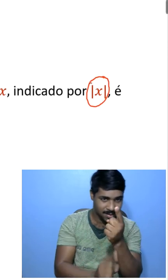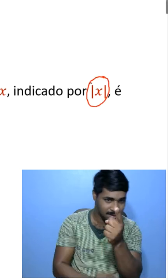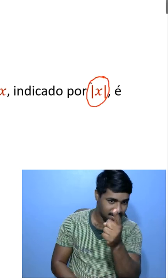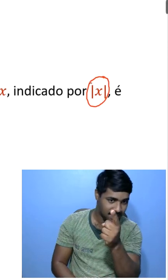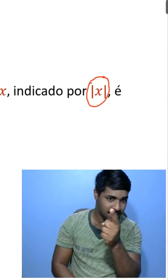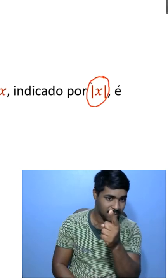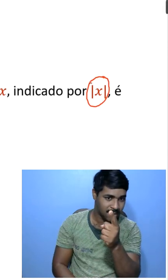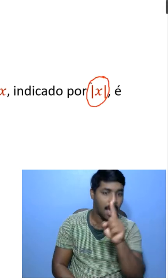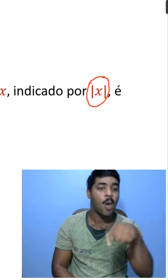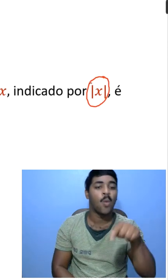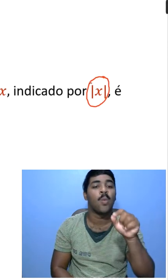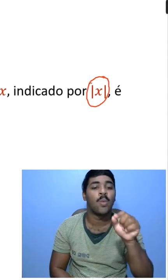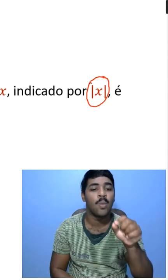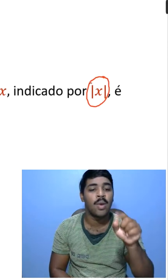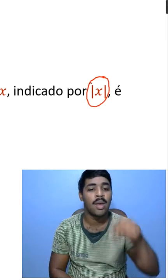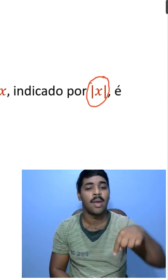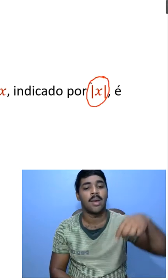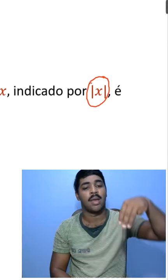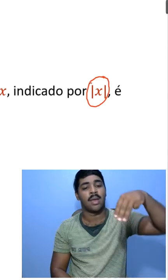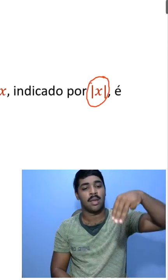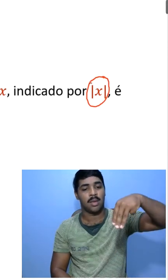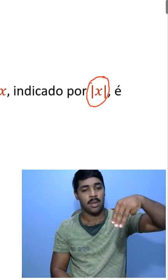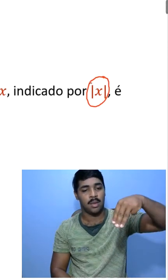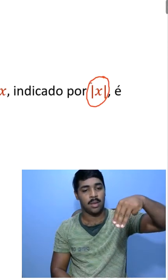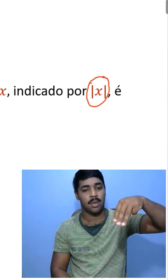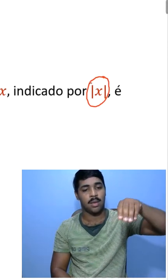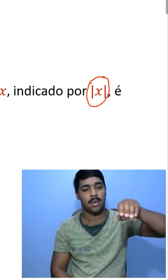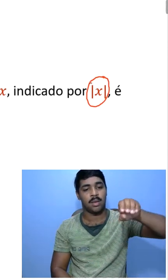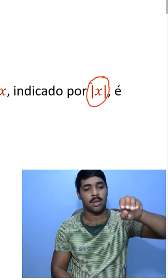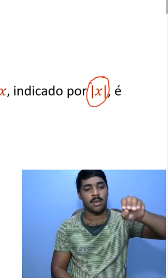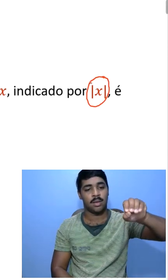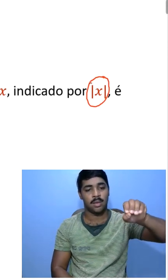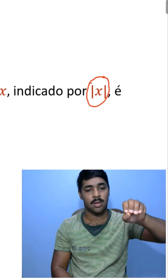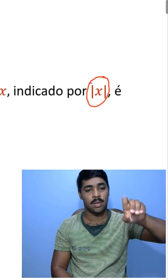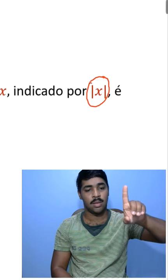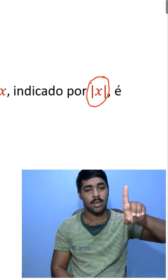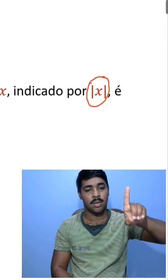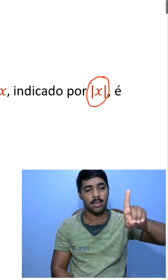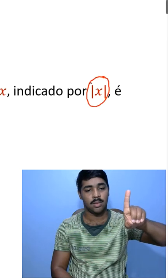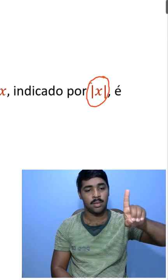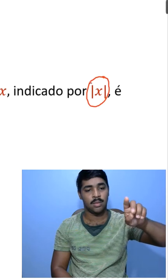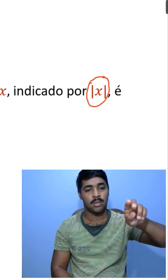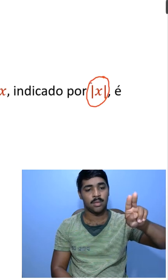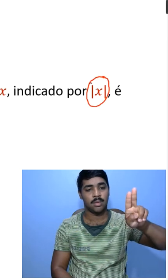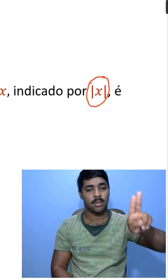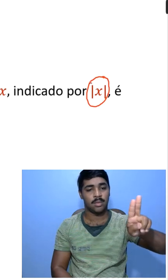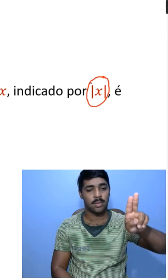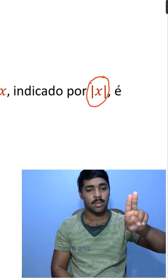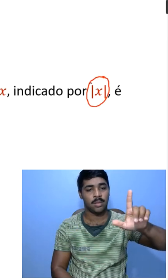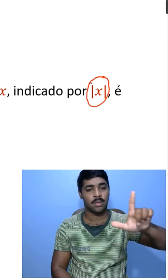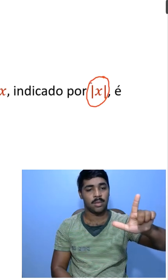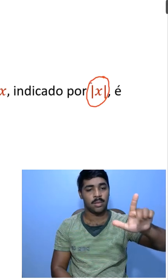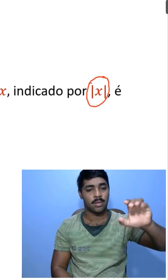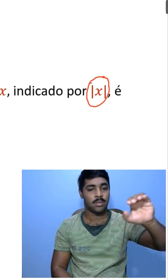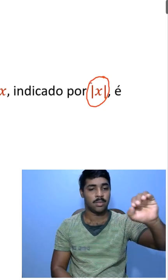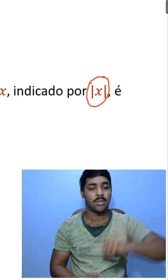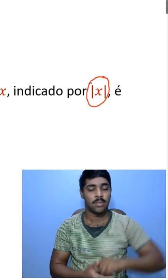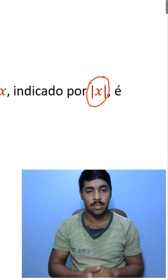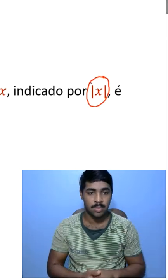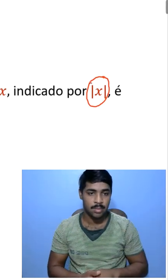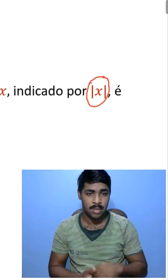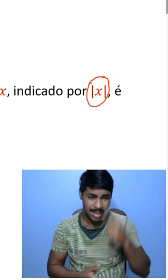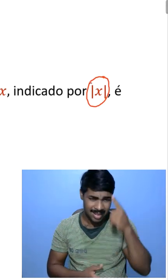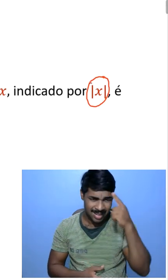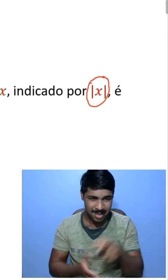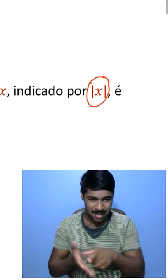coisas, a gente está indicando que é um módulo. E você pode associar essa definição como sendo aquele desenho que